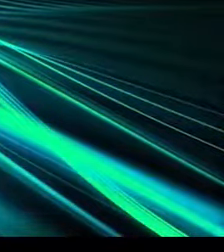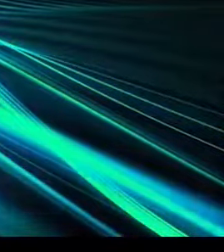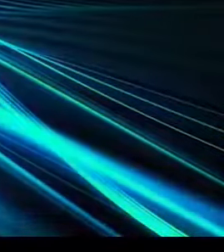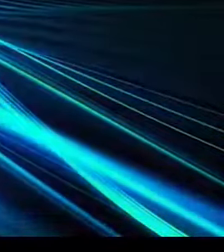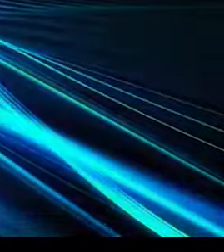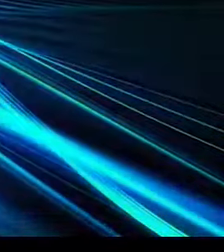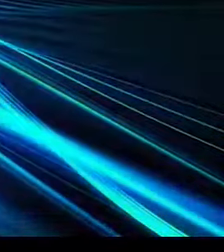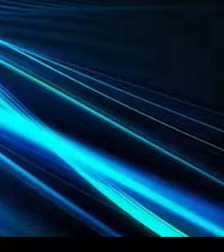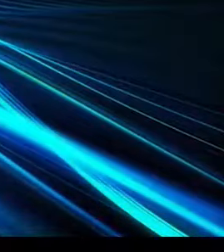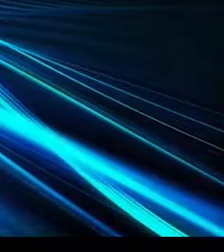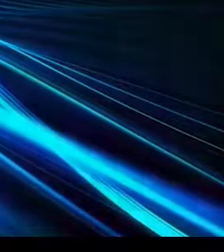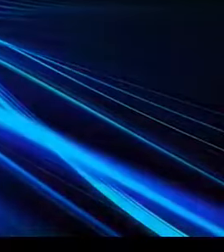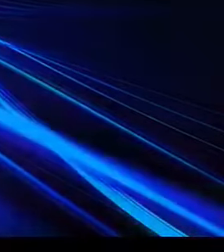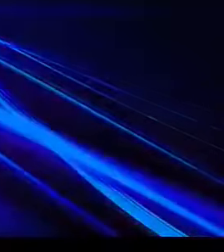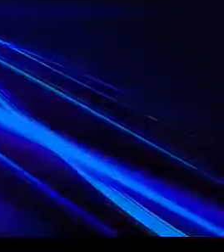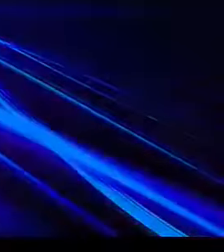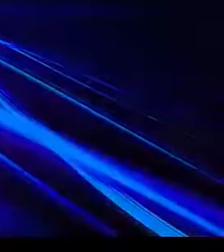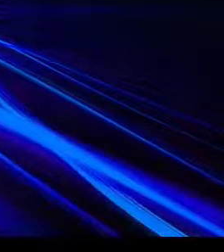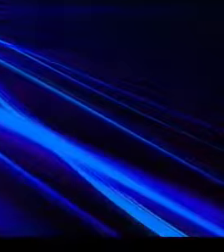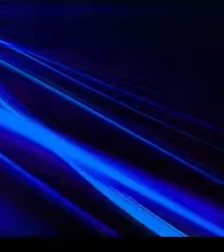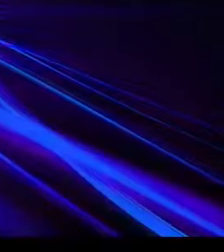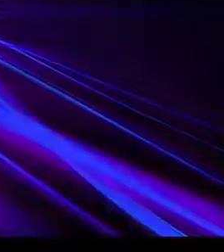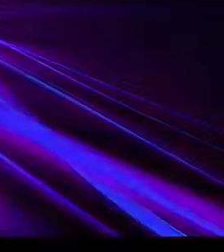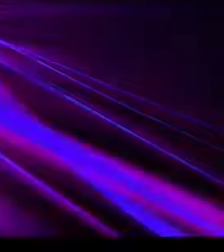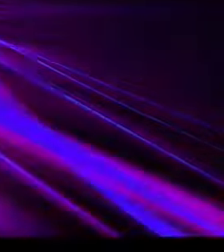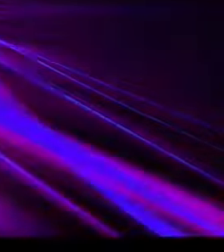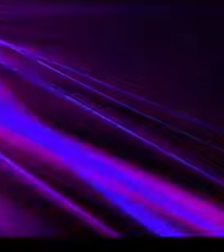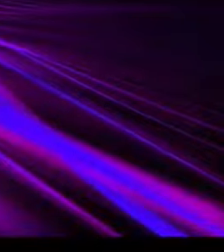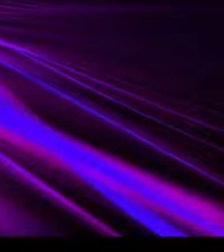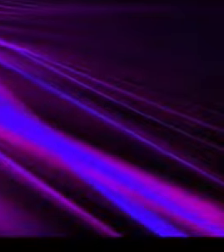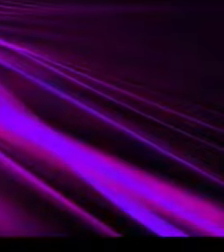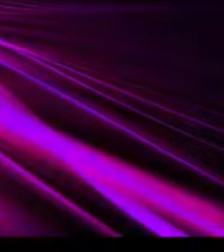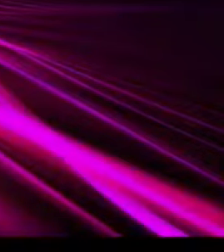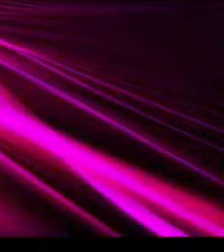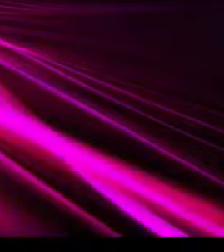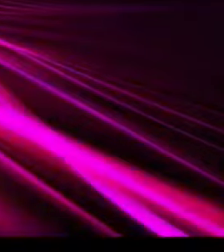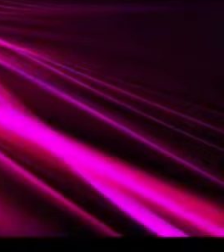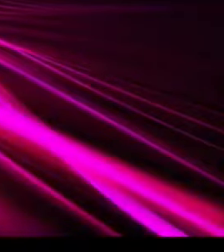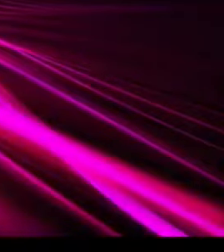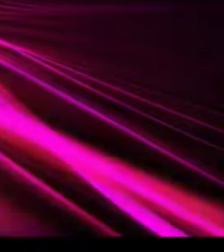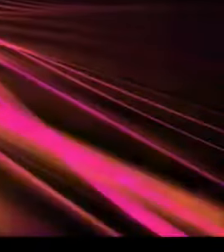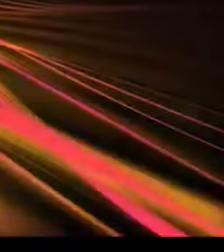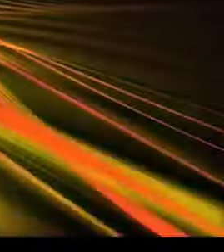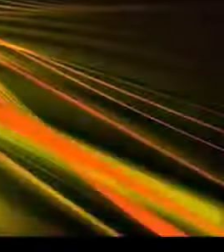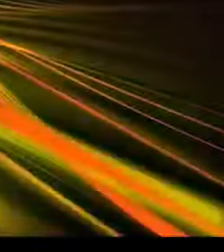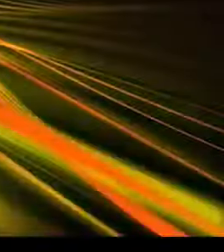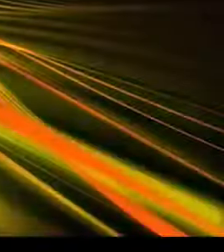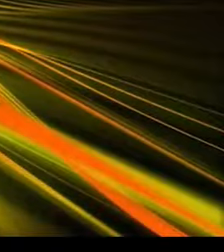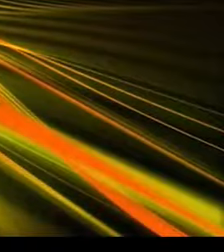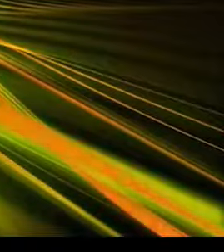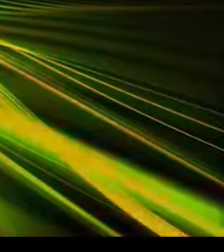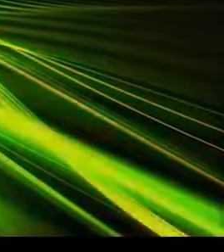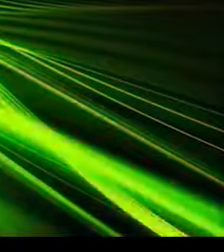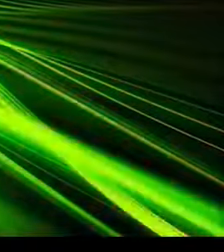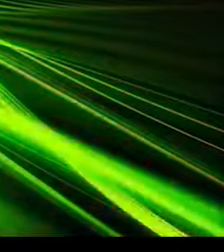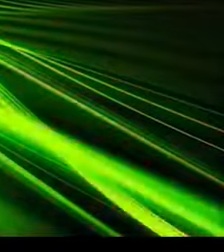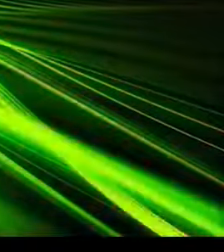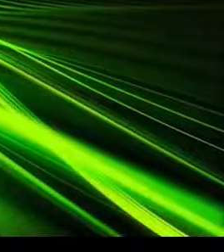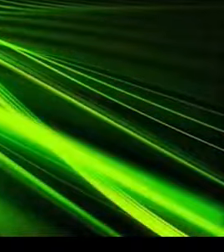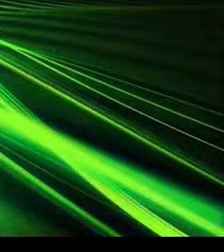Bem-vindo à Filadélfia Produções. Você é importante para nós. Apocalipse 3,